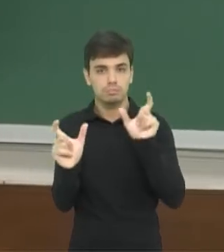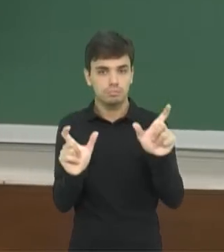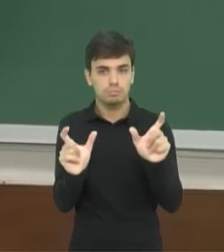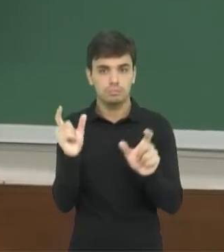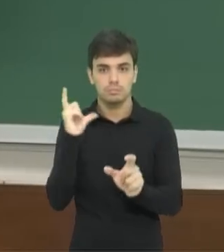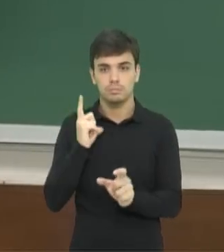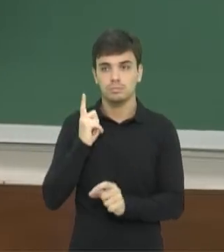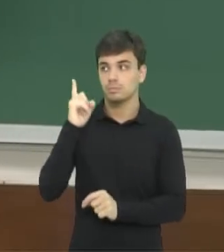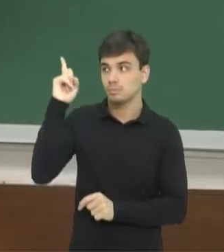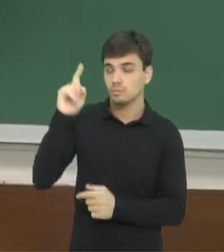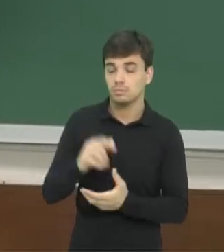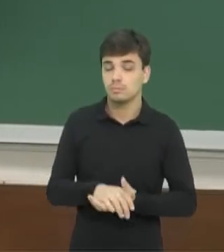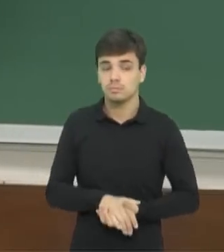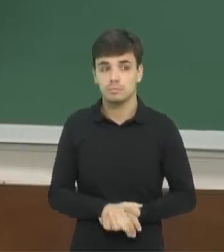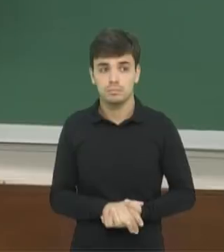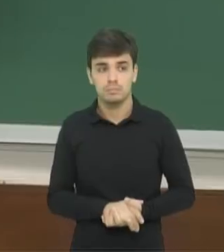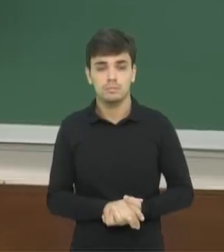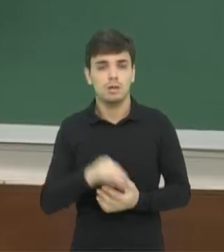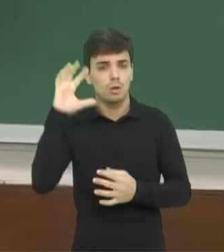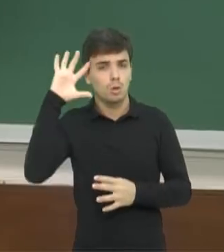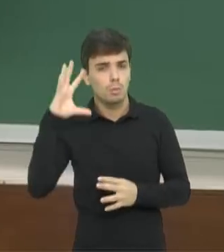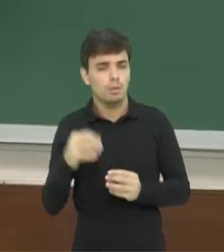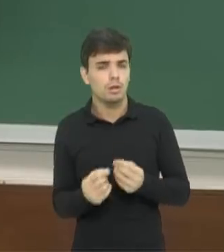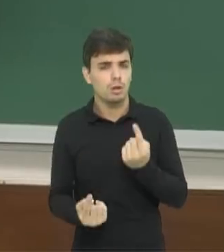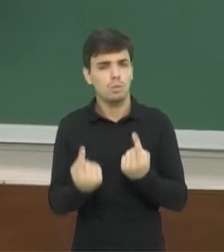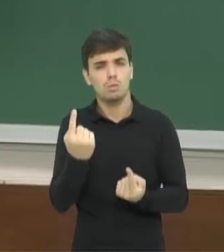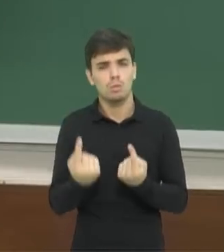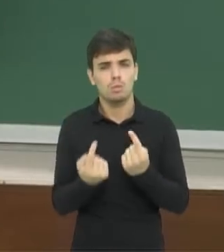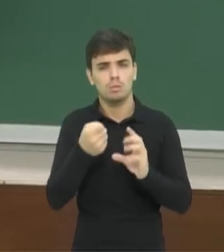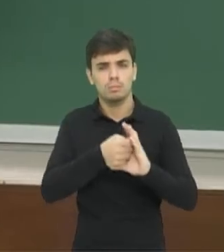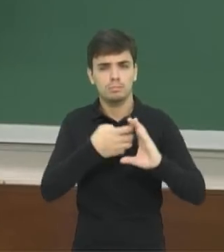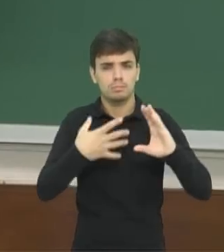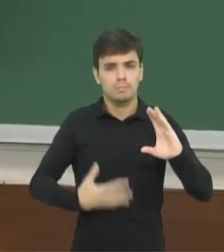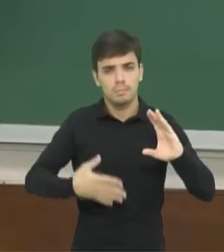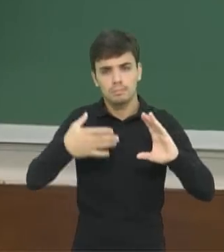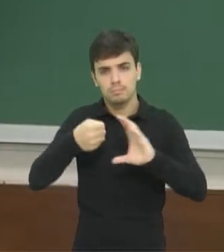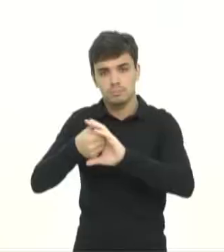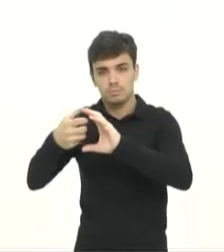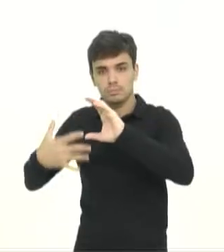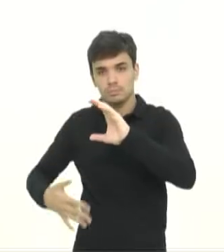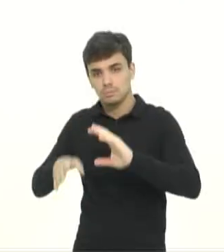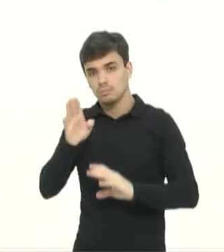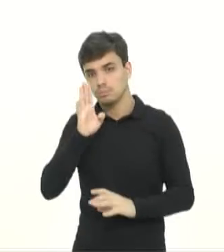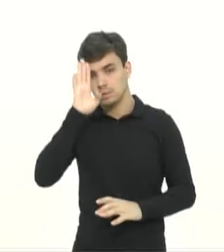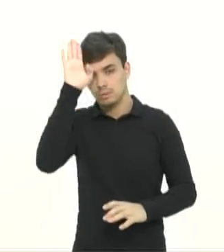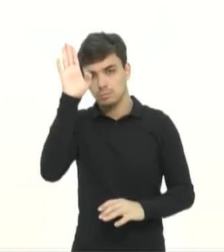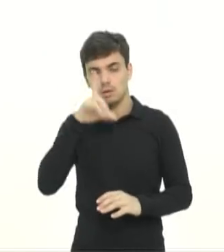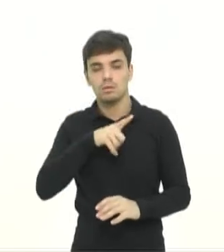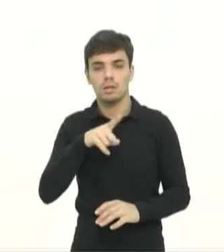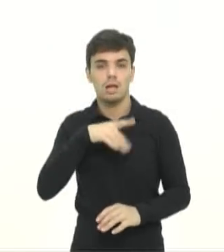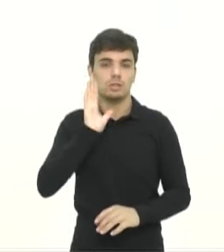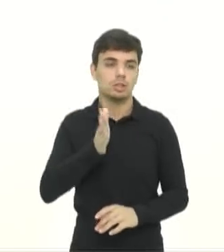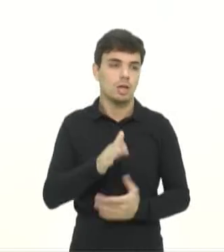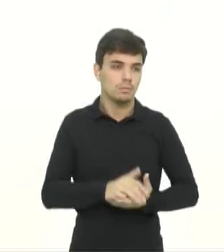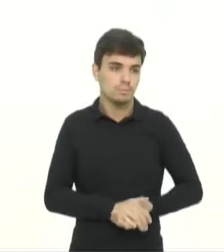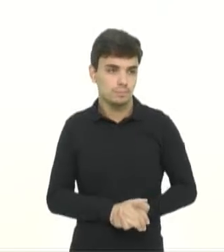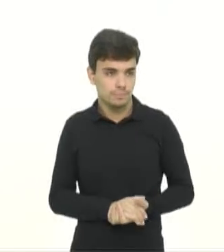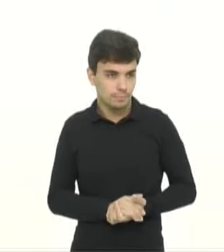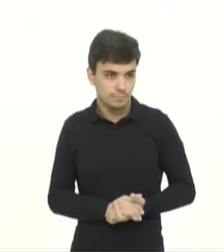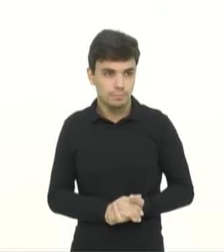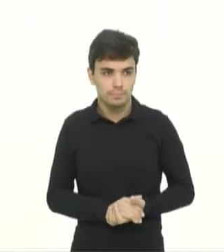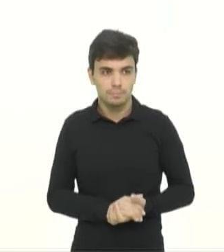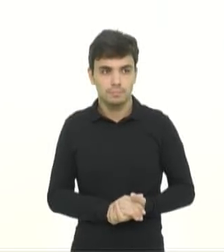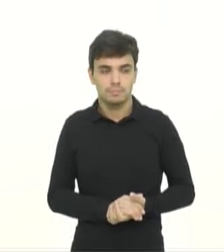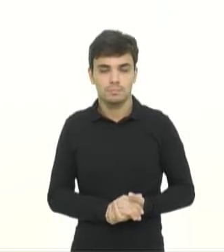tentar, de vez, entender quais são essas duas características principais aqui, que a gente já tem aqui, não é verdade? Então,